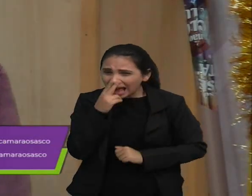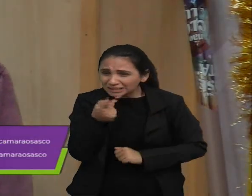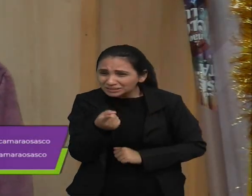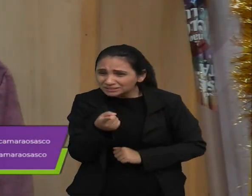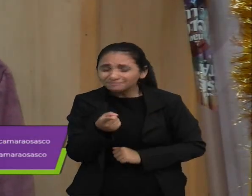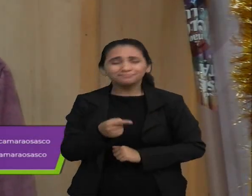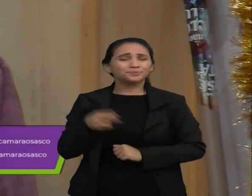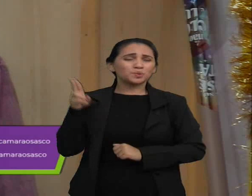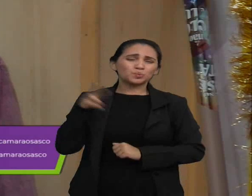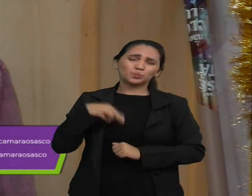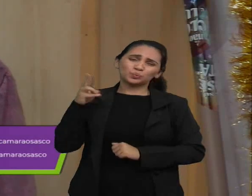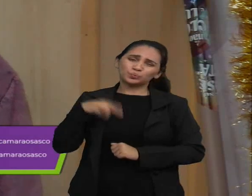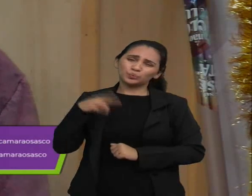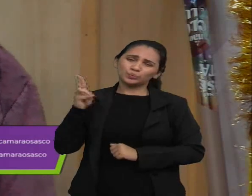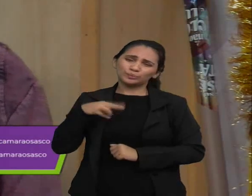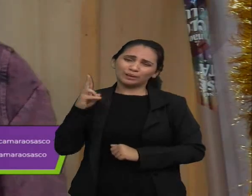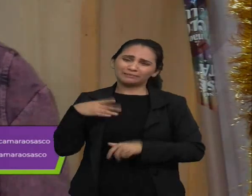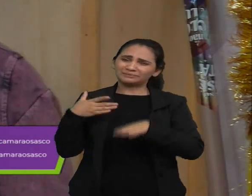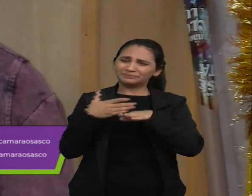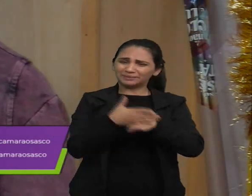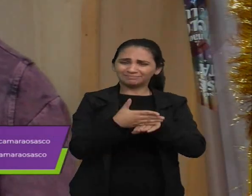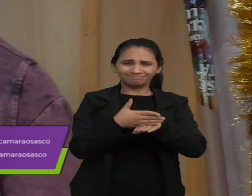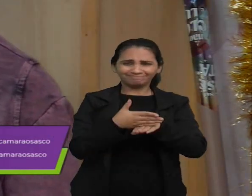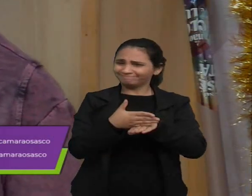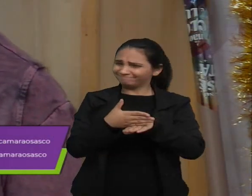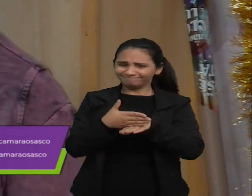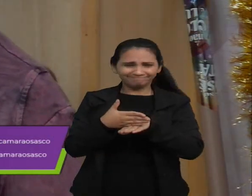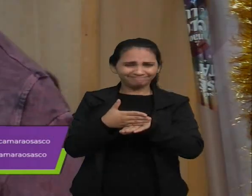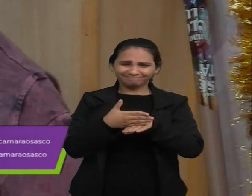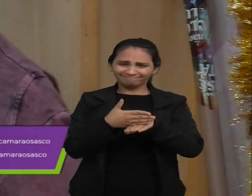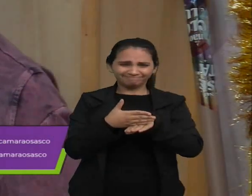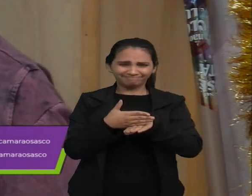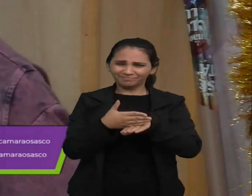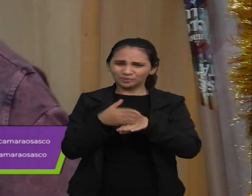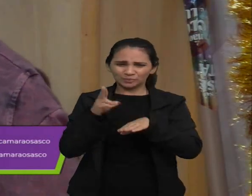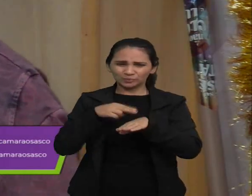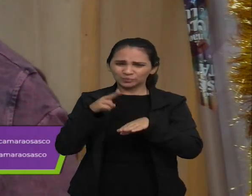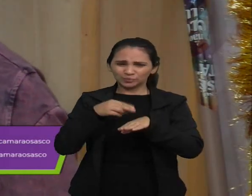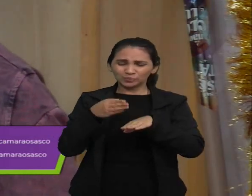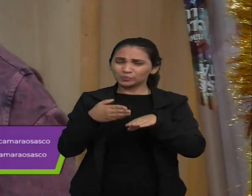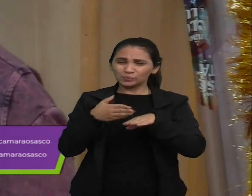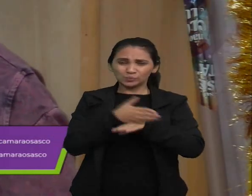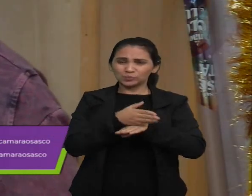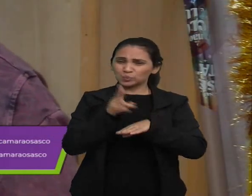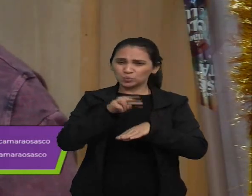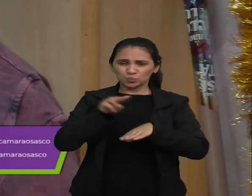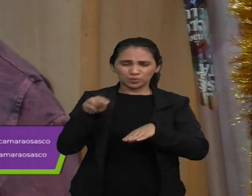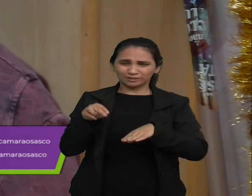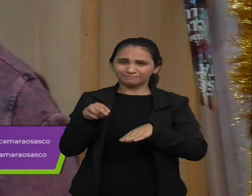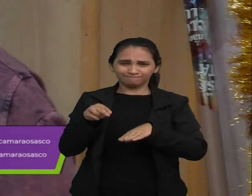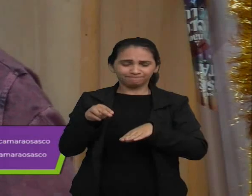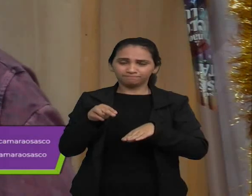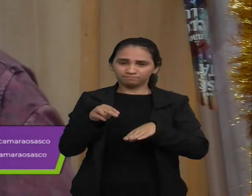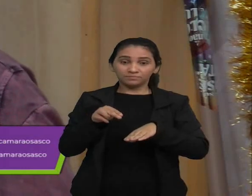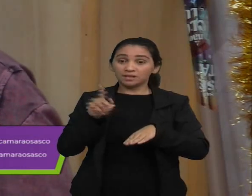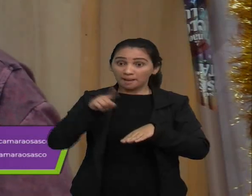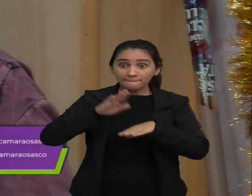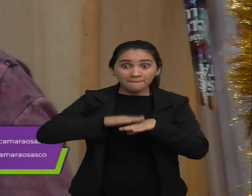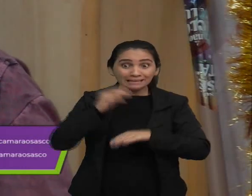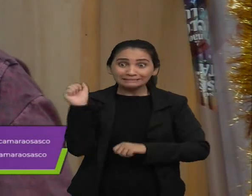Coleta de esgoto em favela é o investimento mais caro que tem em saneamento.